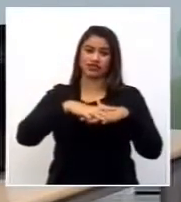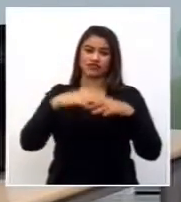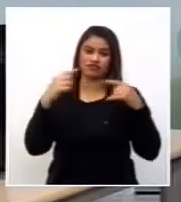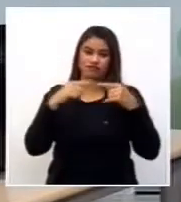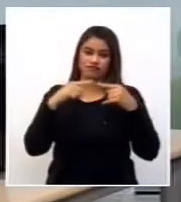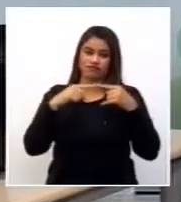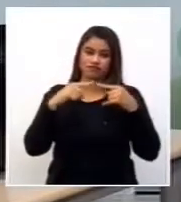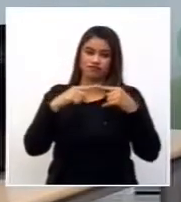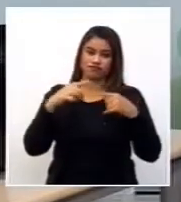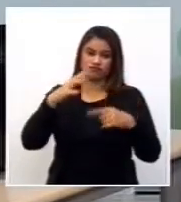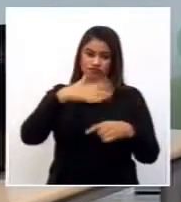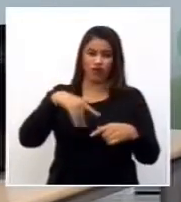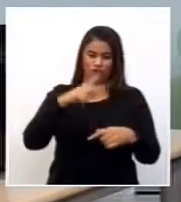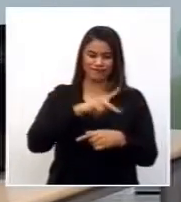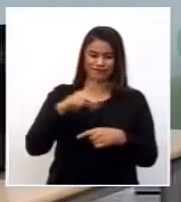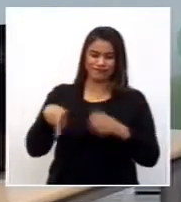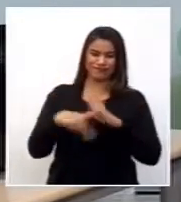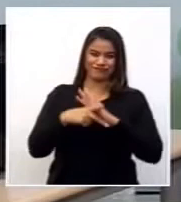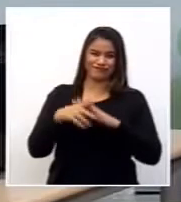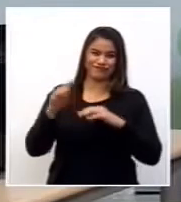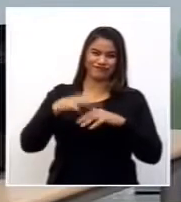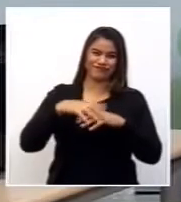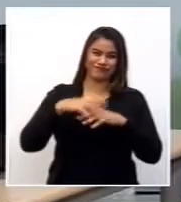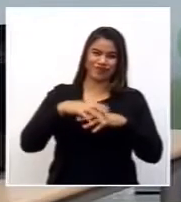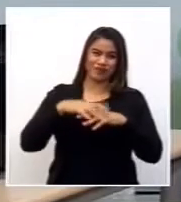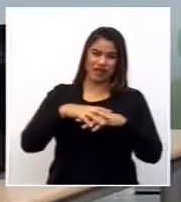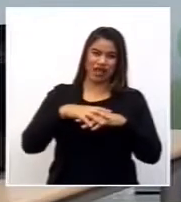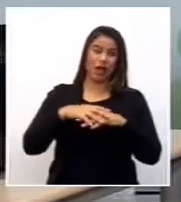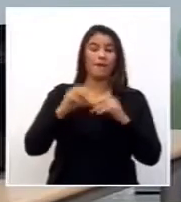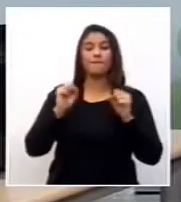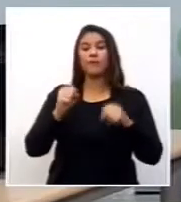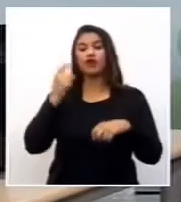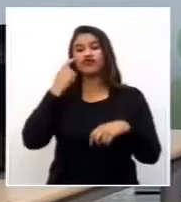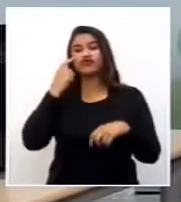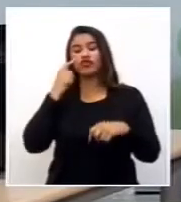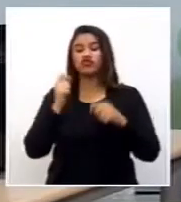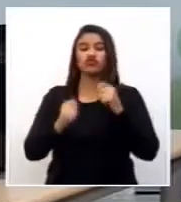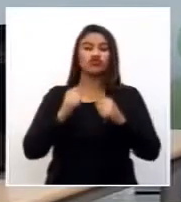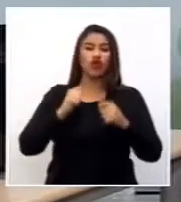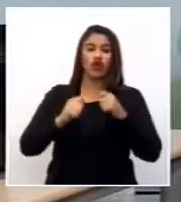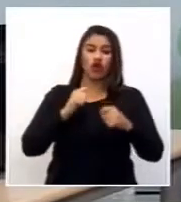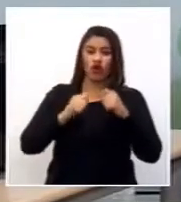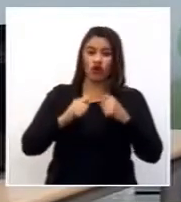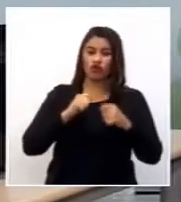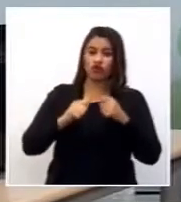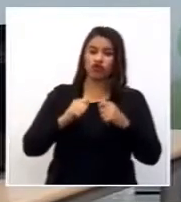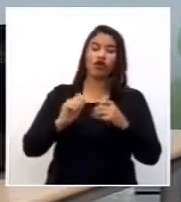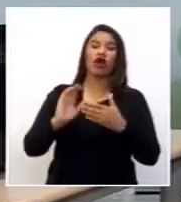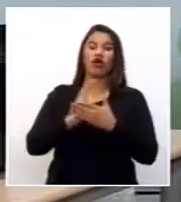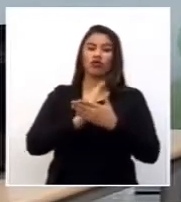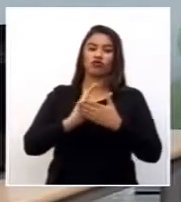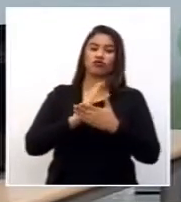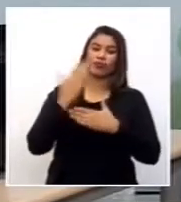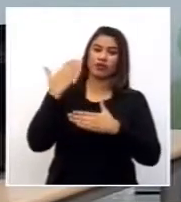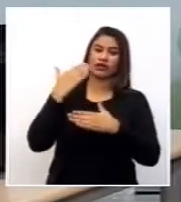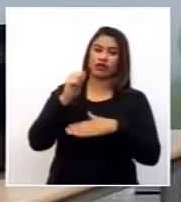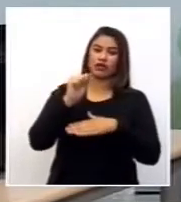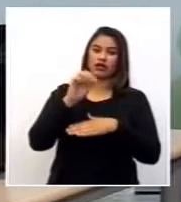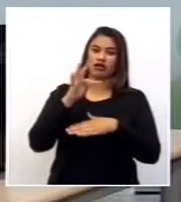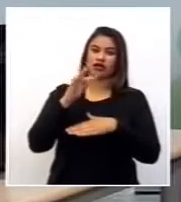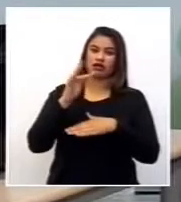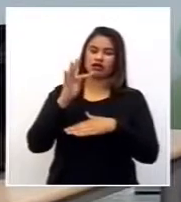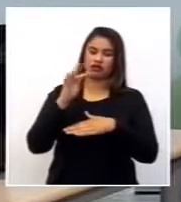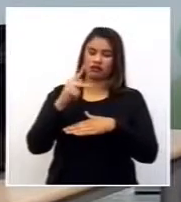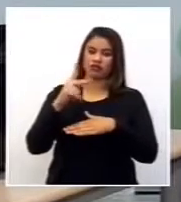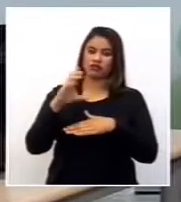nossa área, na perspectiva da matemática, você pode trabalhar a questão de jogos, isso foi discorrido nas ATPCs anteriores, sobre os